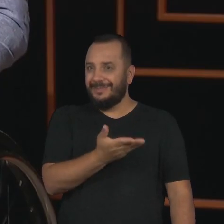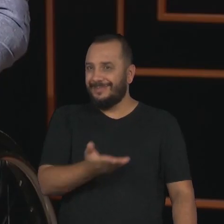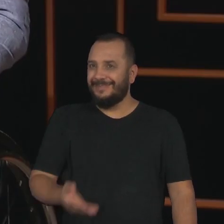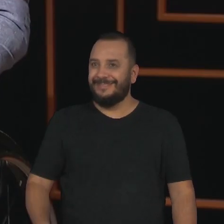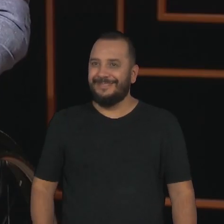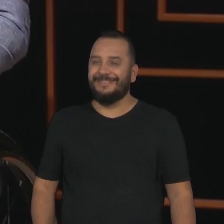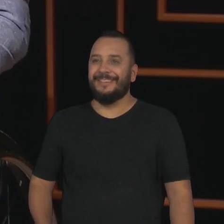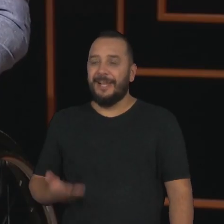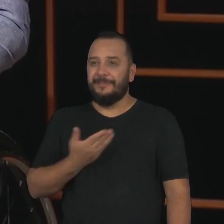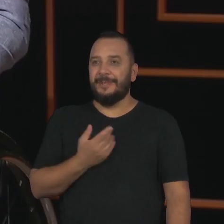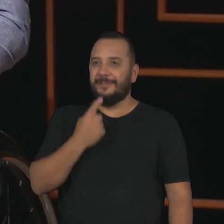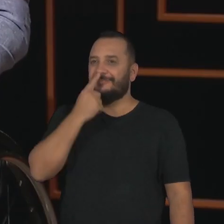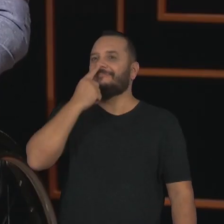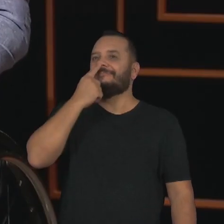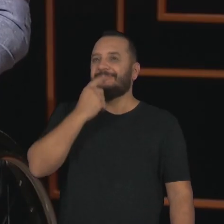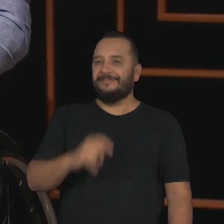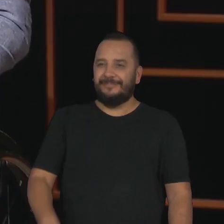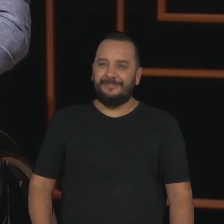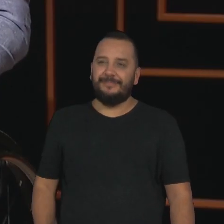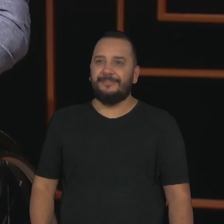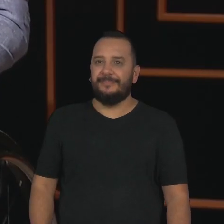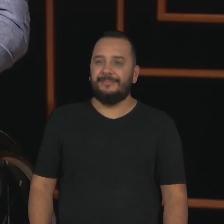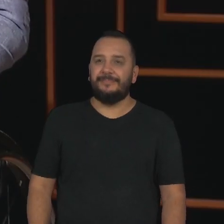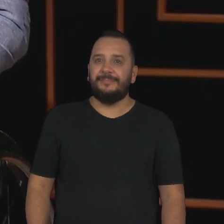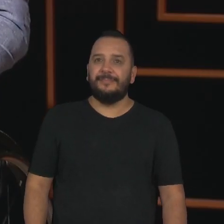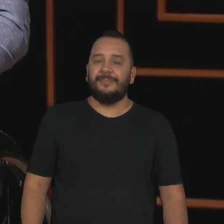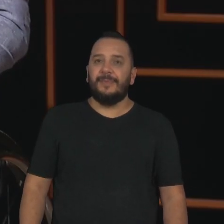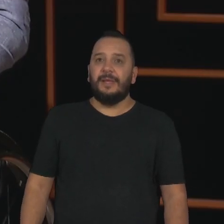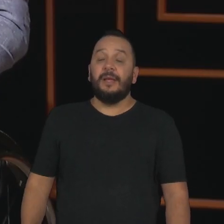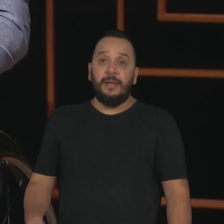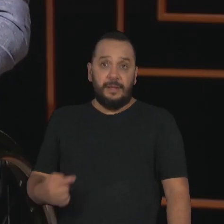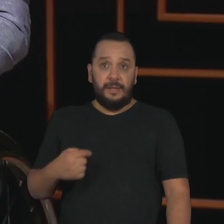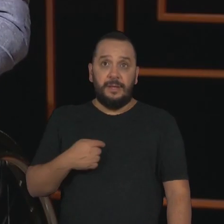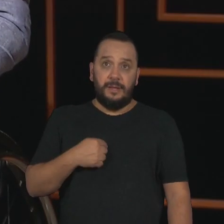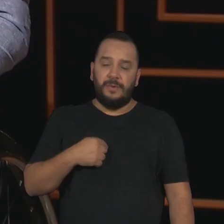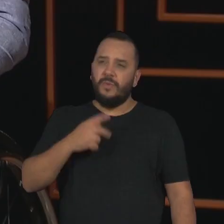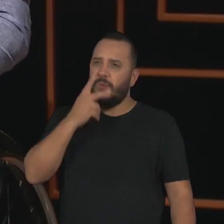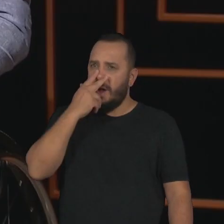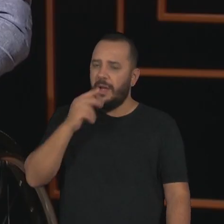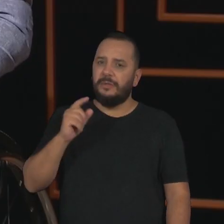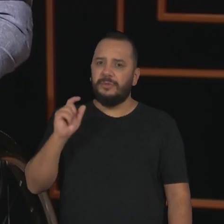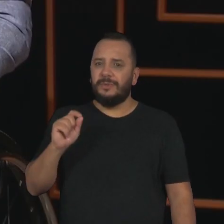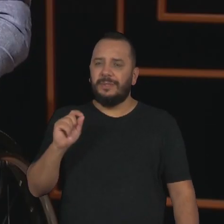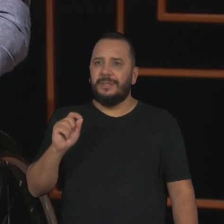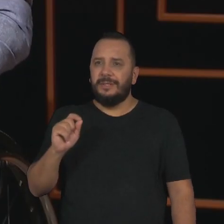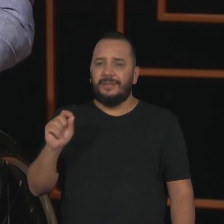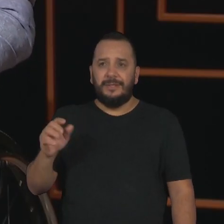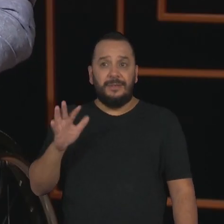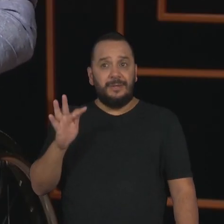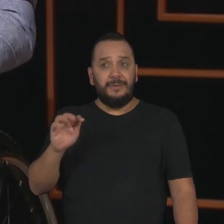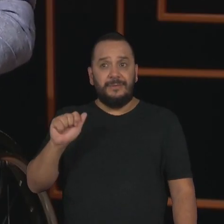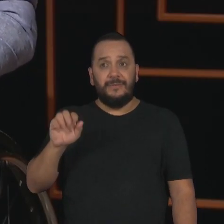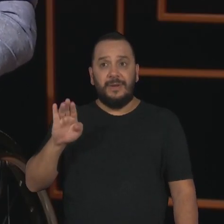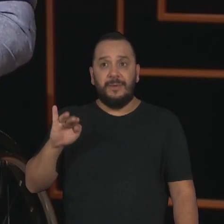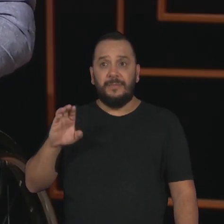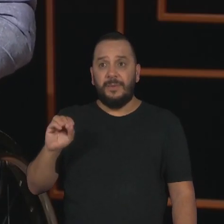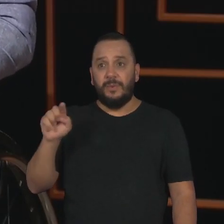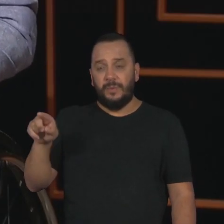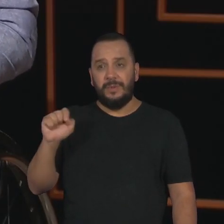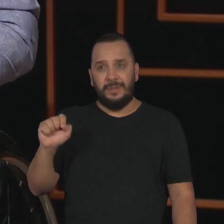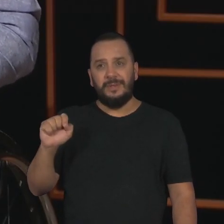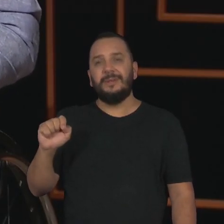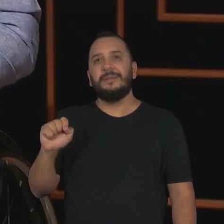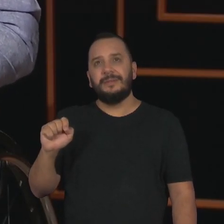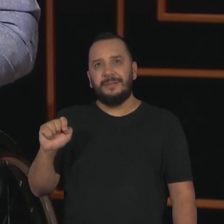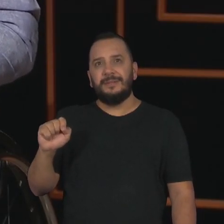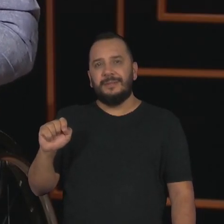Então foi muito... E a gente teve... Eu acho que talvez o Fábio seja uma das pessoas